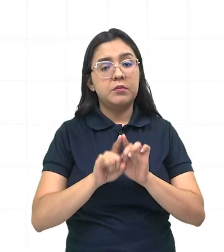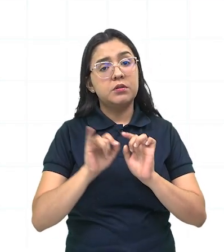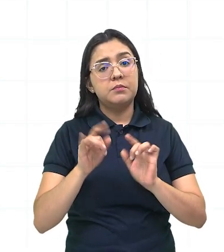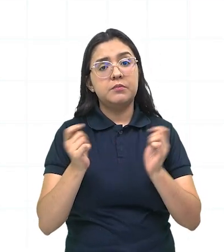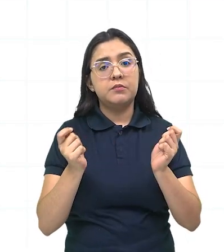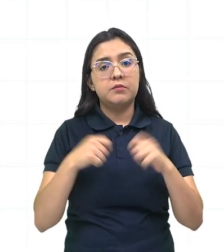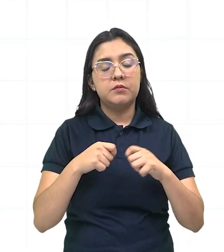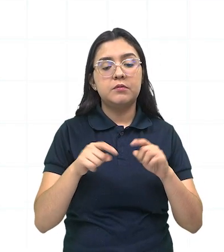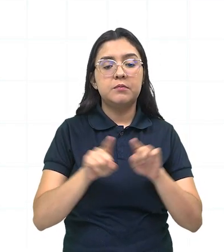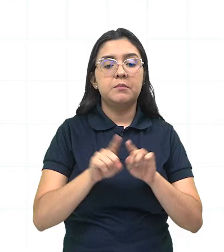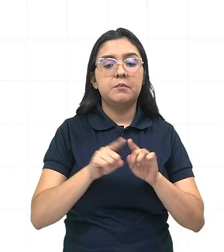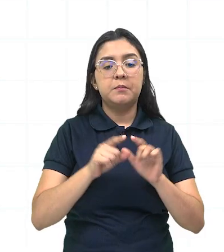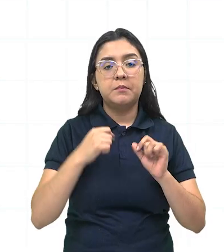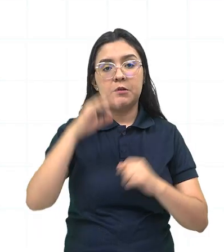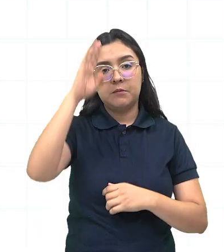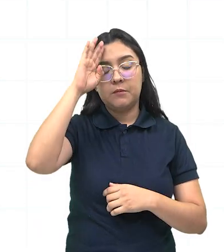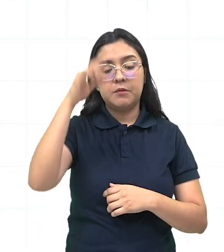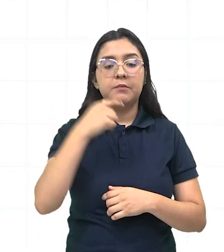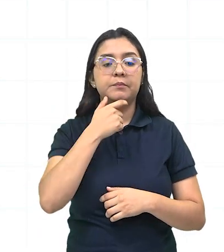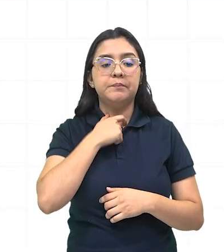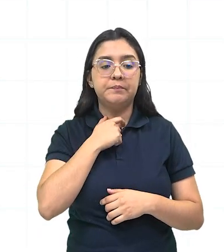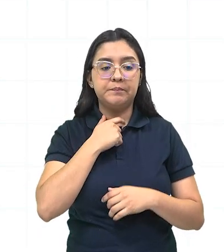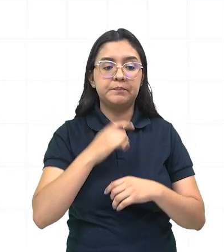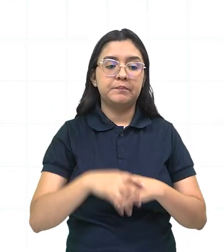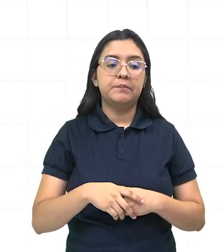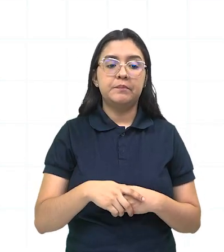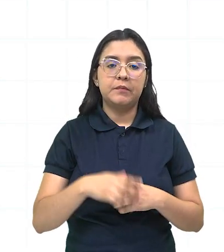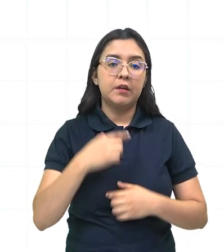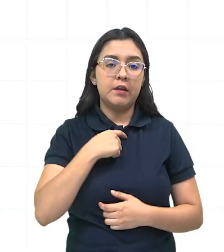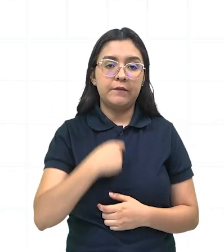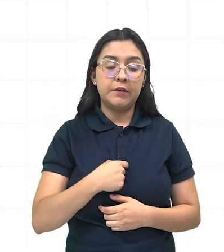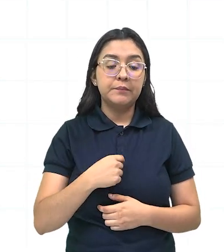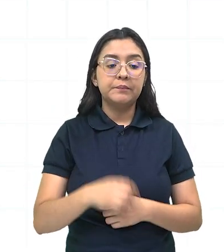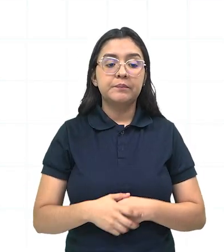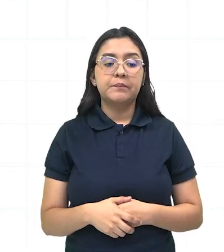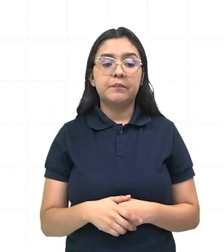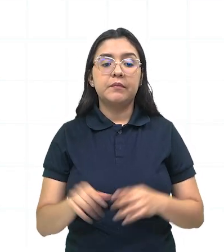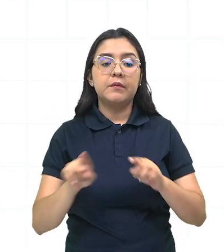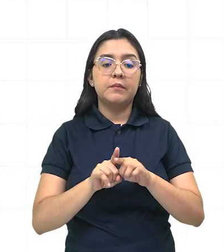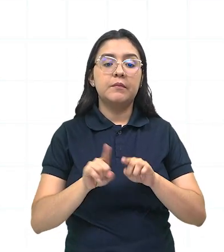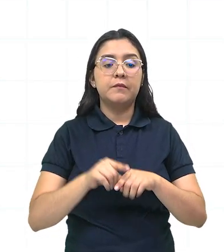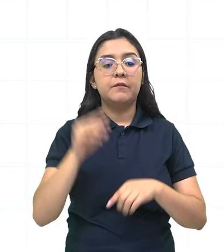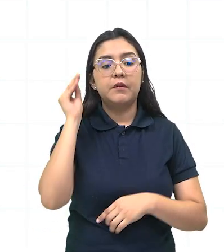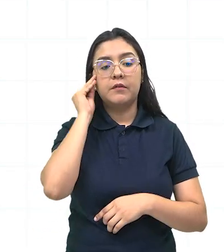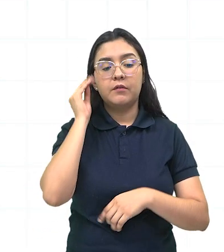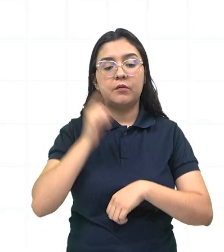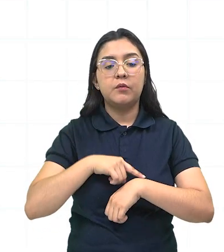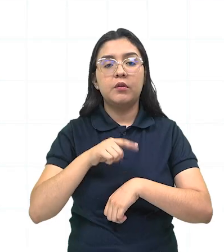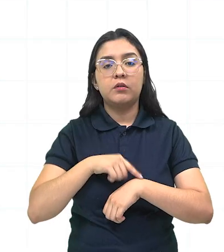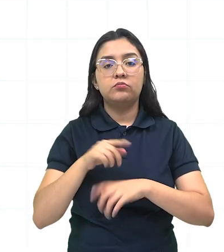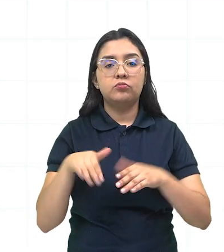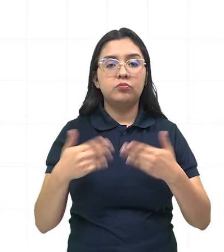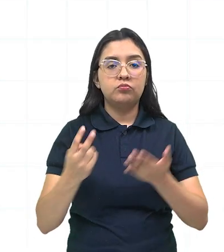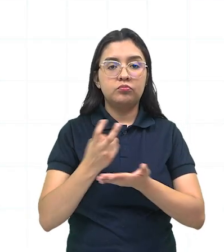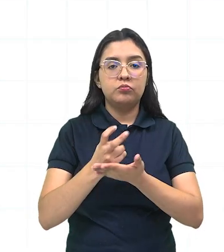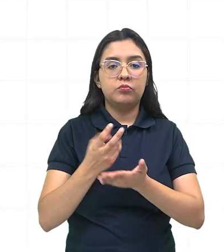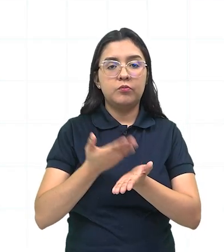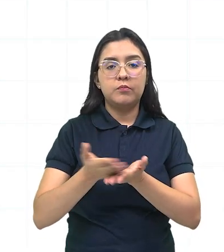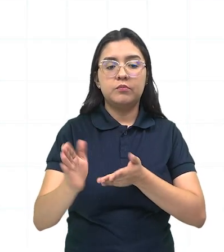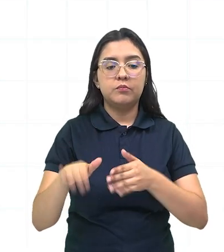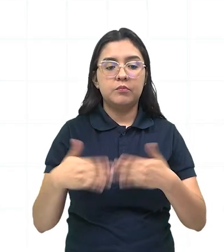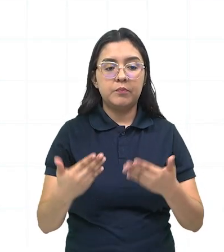apertadas, se possível, principalmente em volta do pescoço, como camisas e gravatas. Anotar o horário em que a